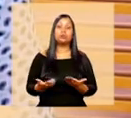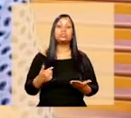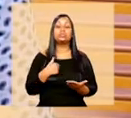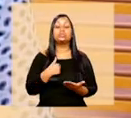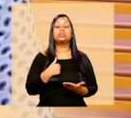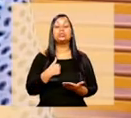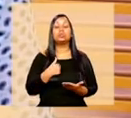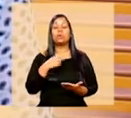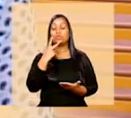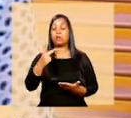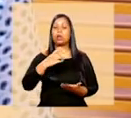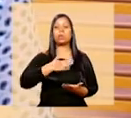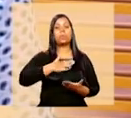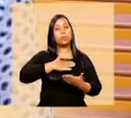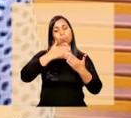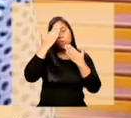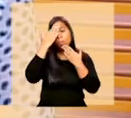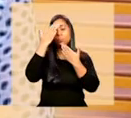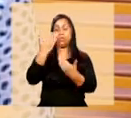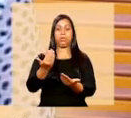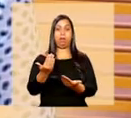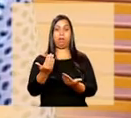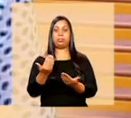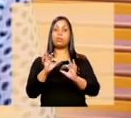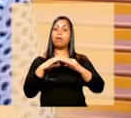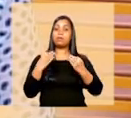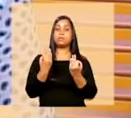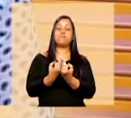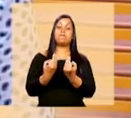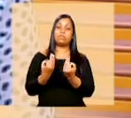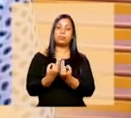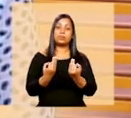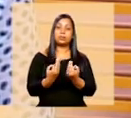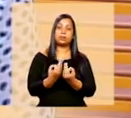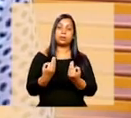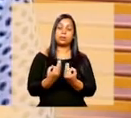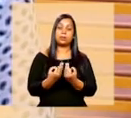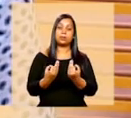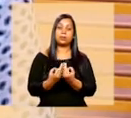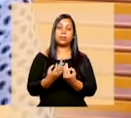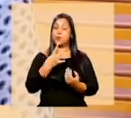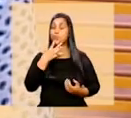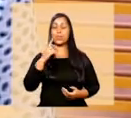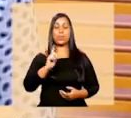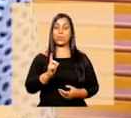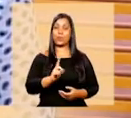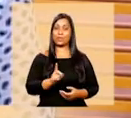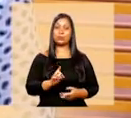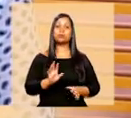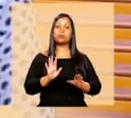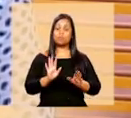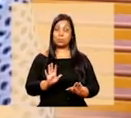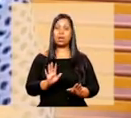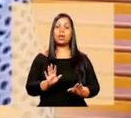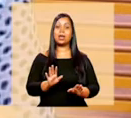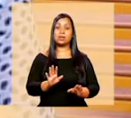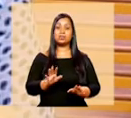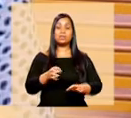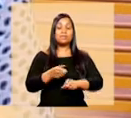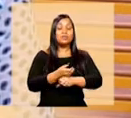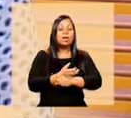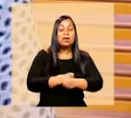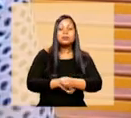digo, né, o meu muito obrigado a essa família que eu não conheço, mas que